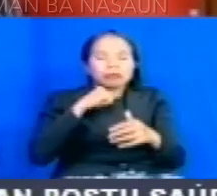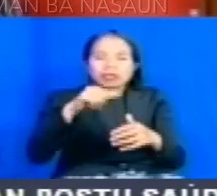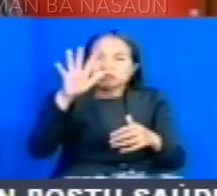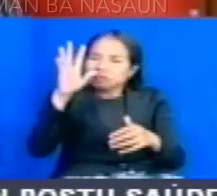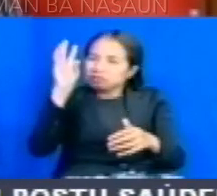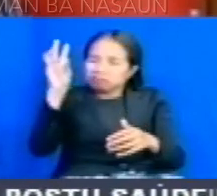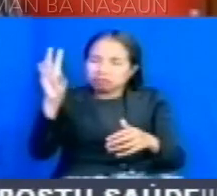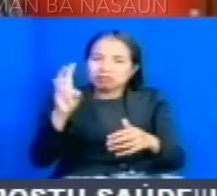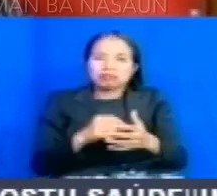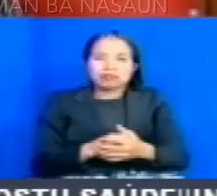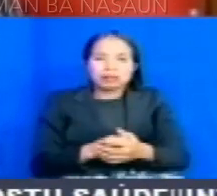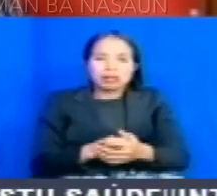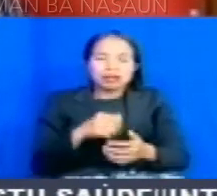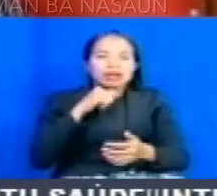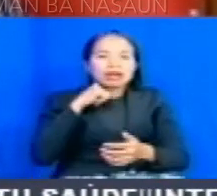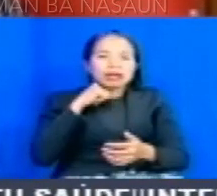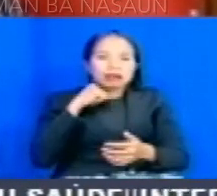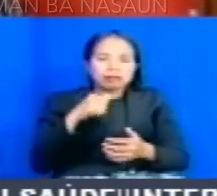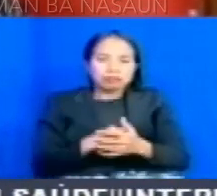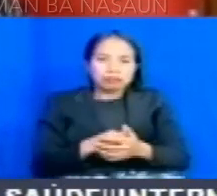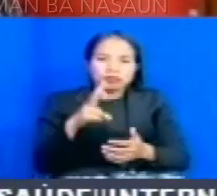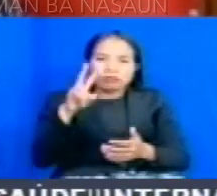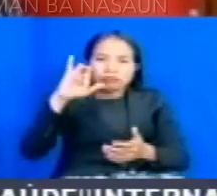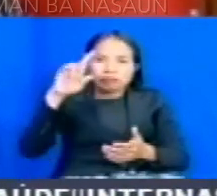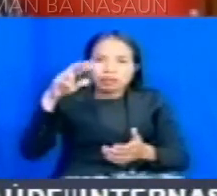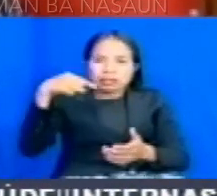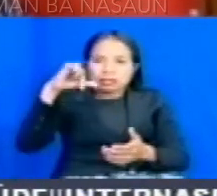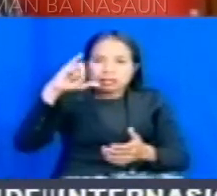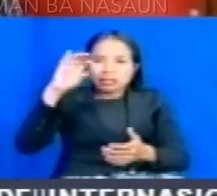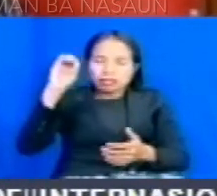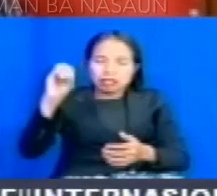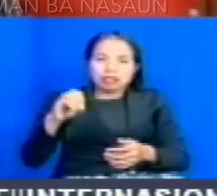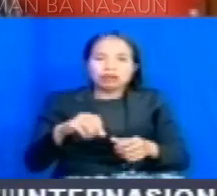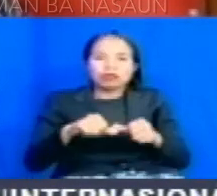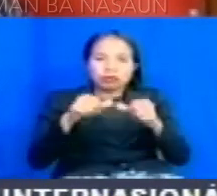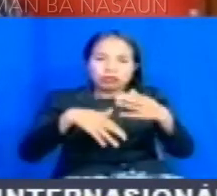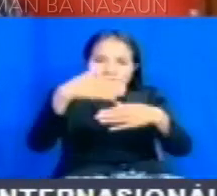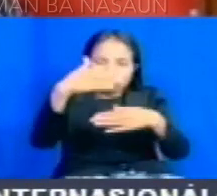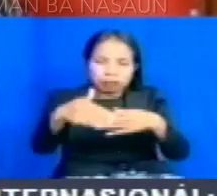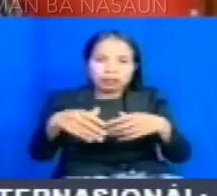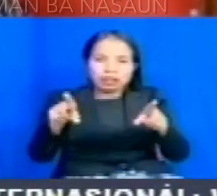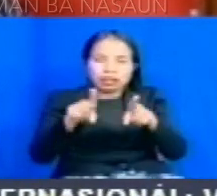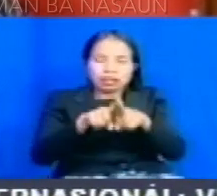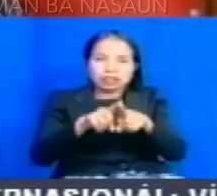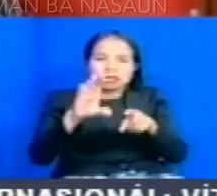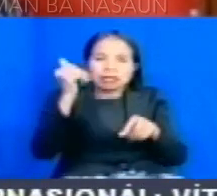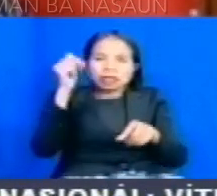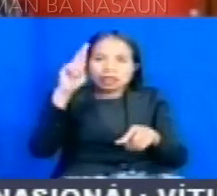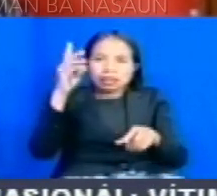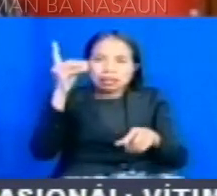bispo referendíssimo Virgílio do Carmo, agora, haka tamba passo ida, ansa cardeal, mai